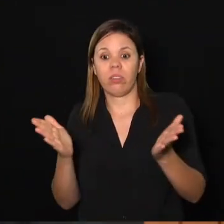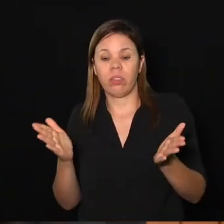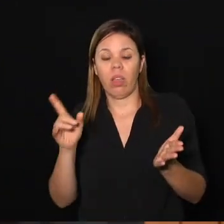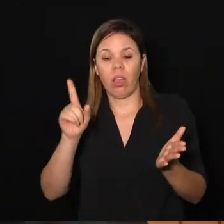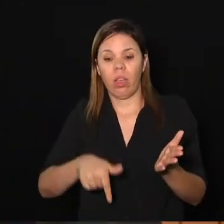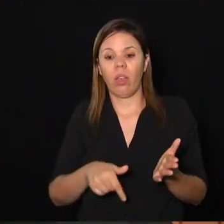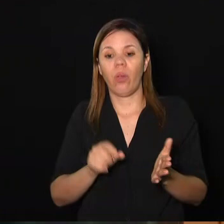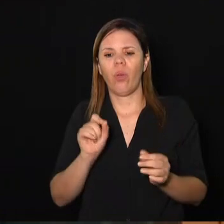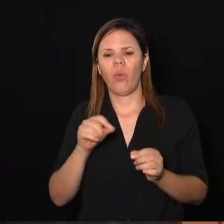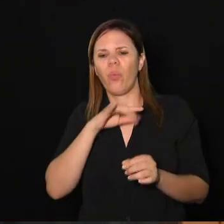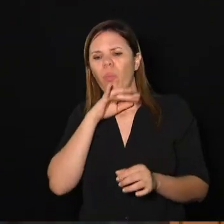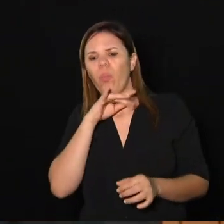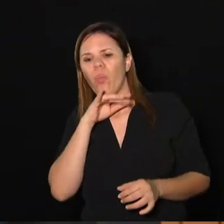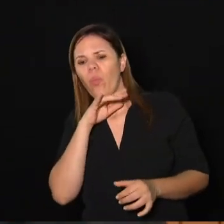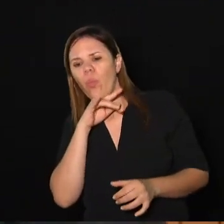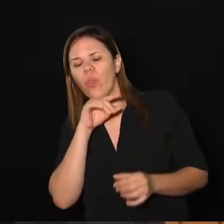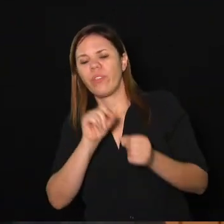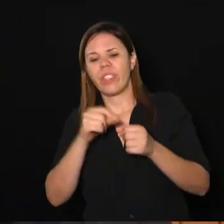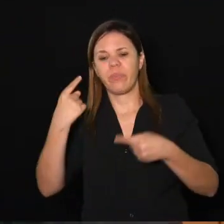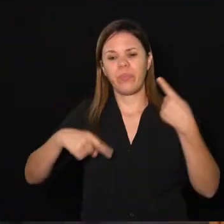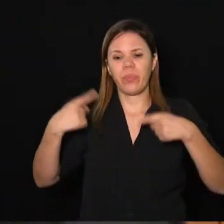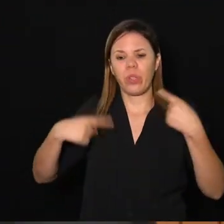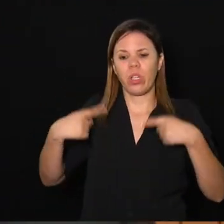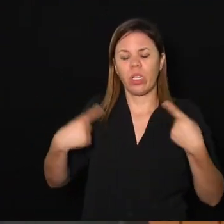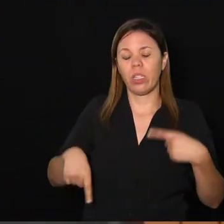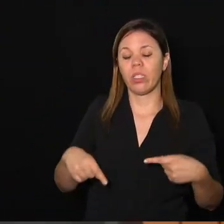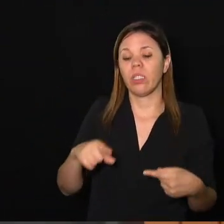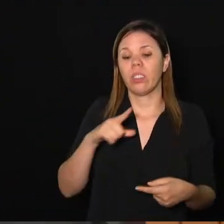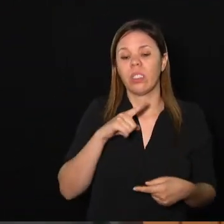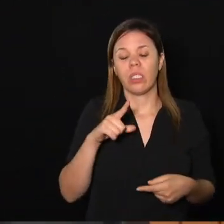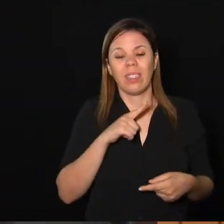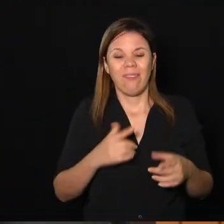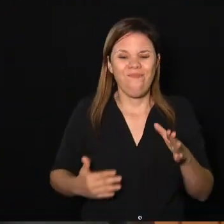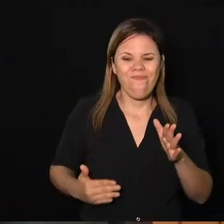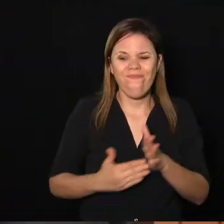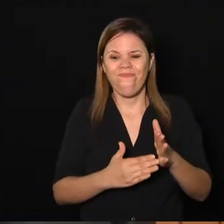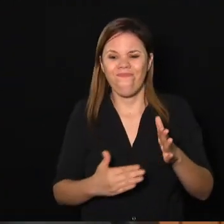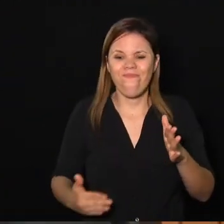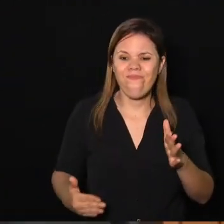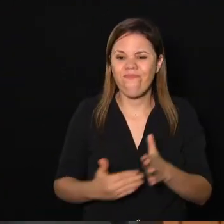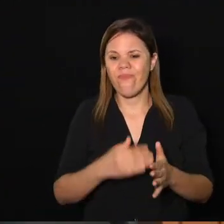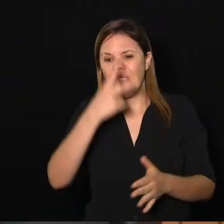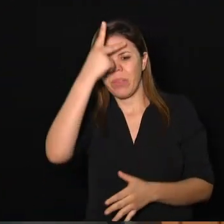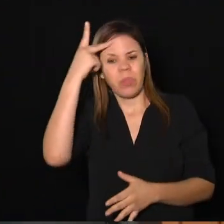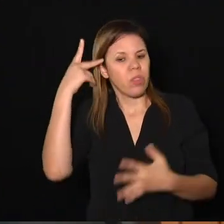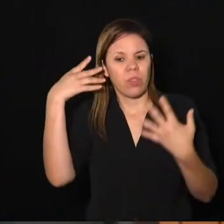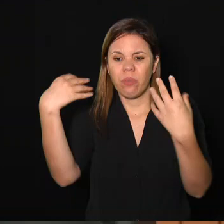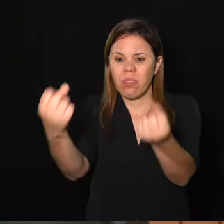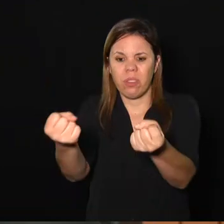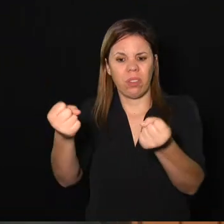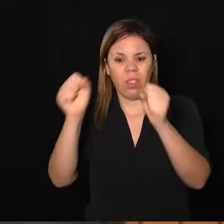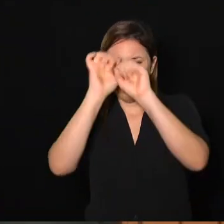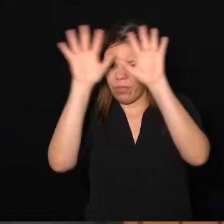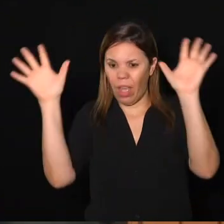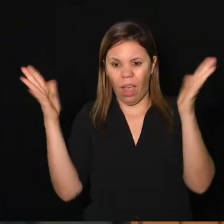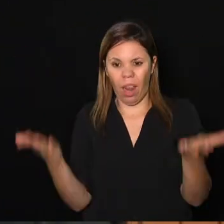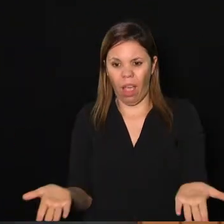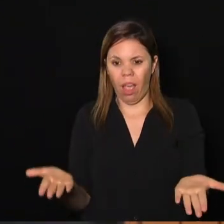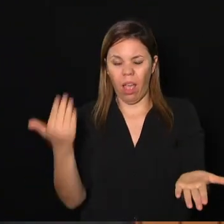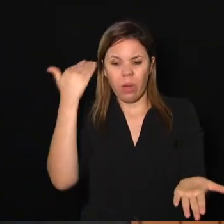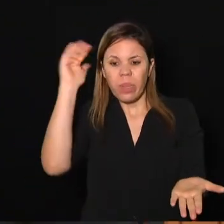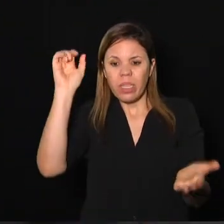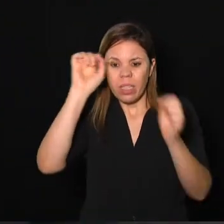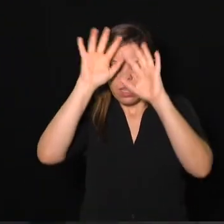forma ruim de se fazer política quando você tem obstáculos e mal interpretado ainda por cima com relação a saúde